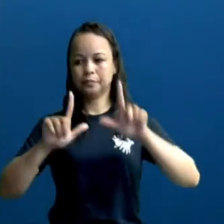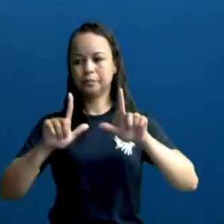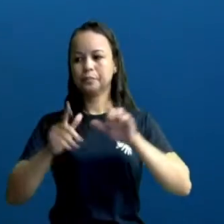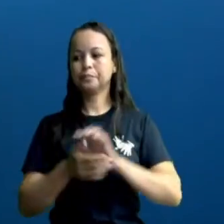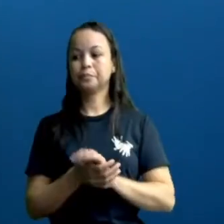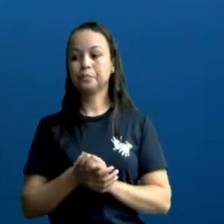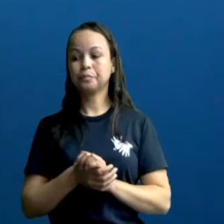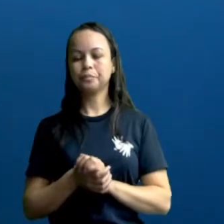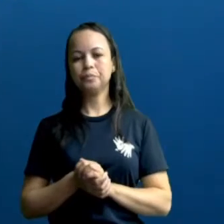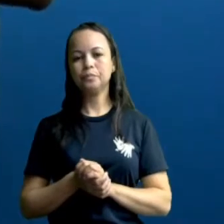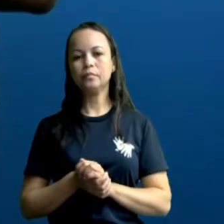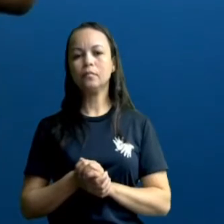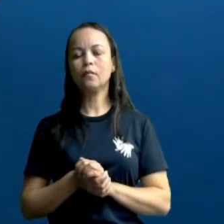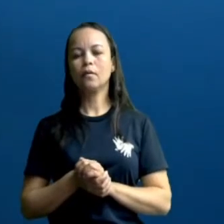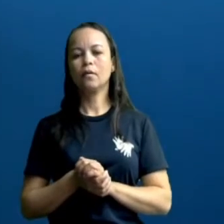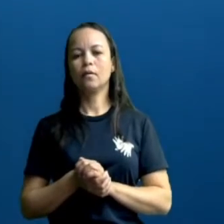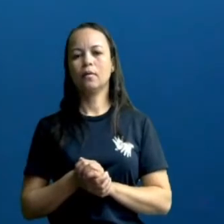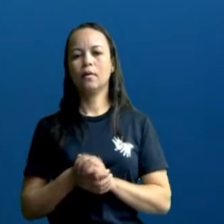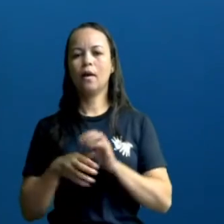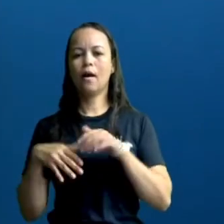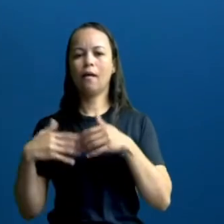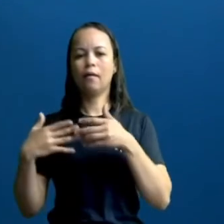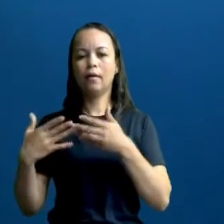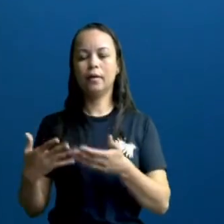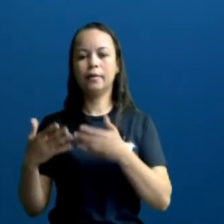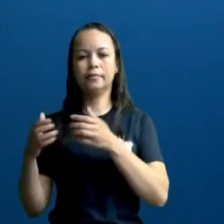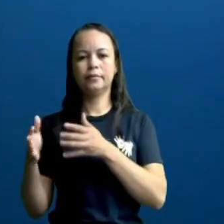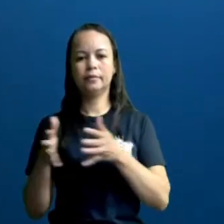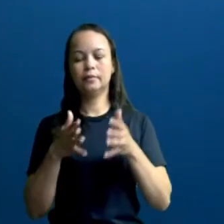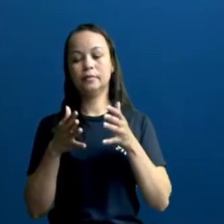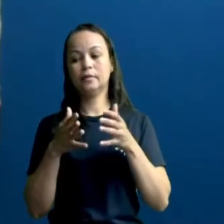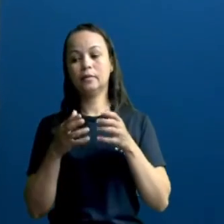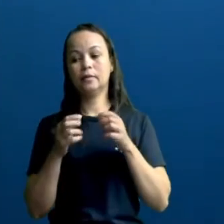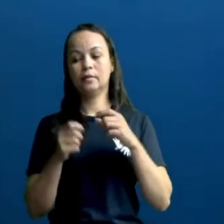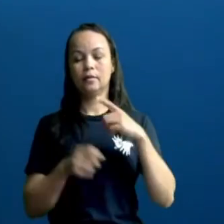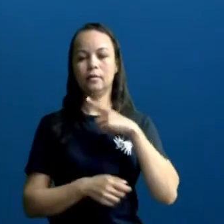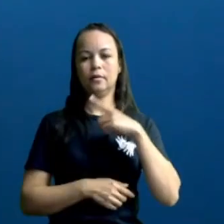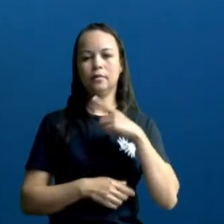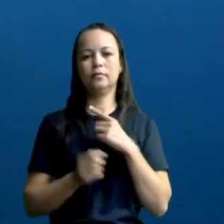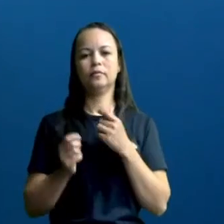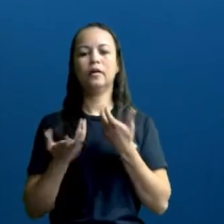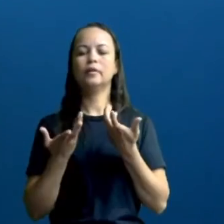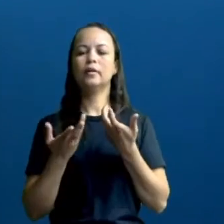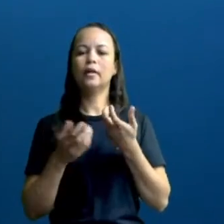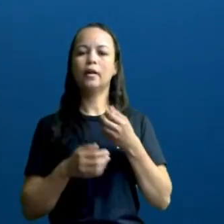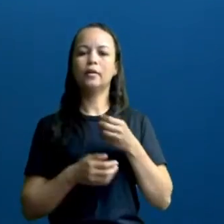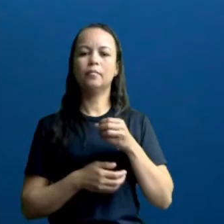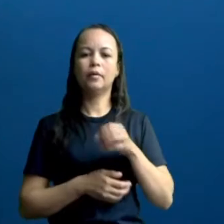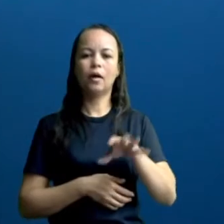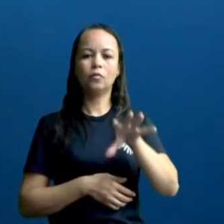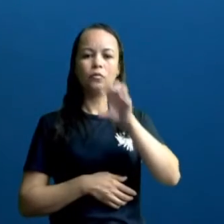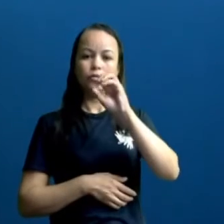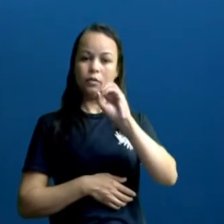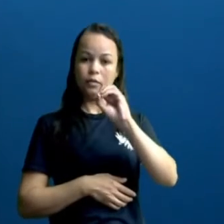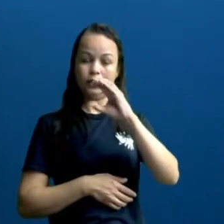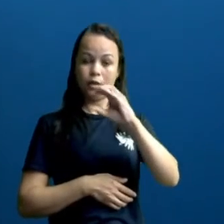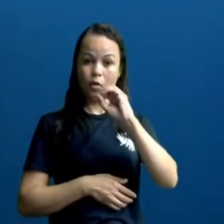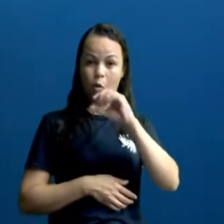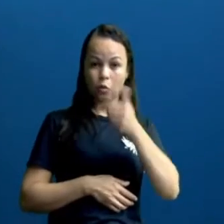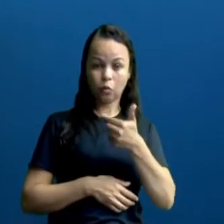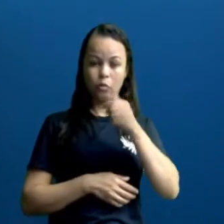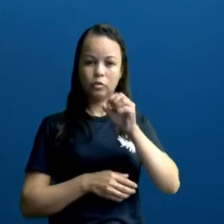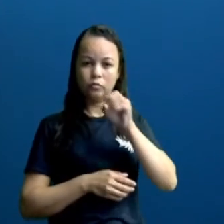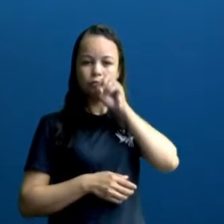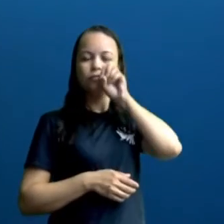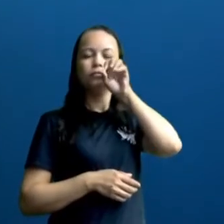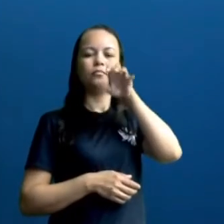porque além desses resíduos, vocês percebem que a gente não só vai eliminar o gás carbônico, porque existem outros resíduos